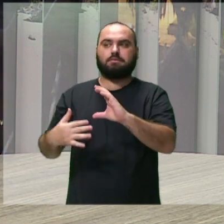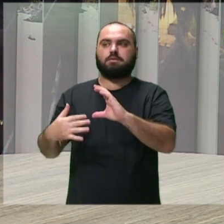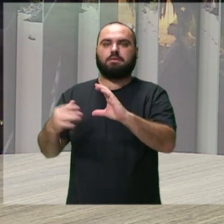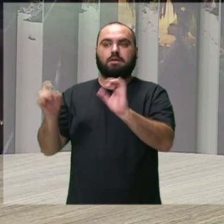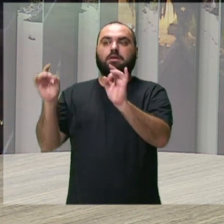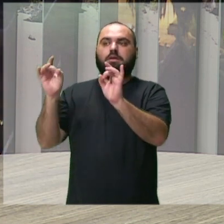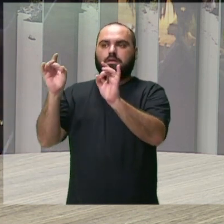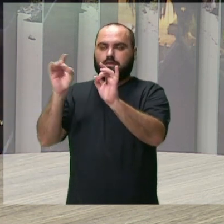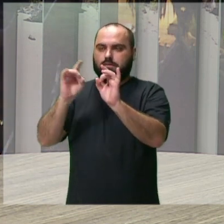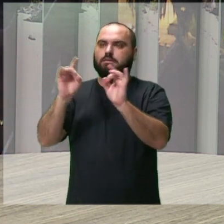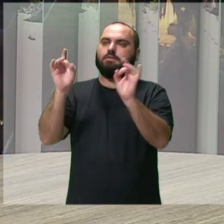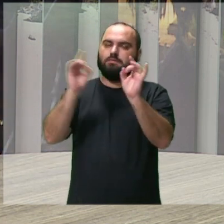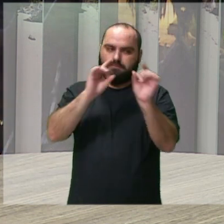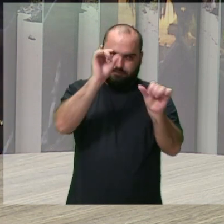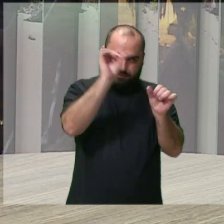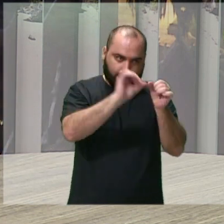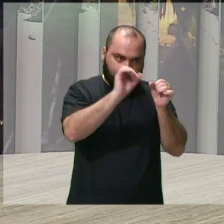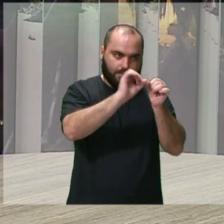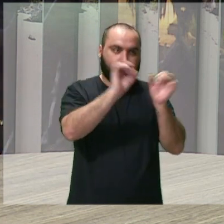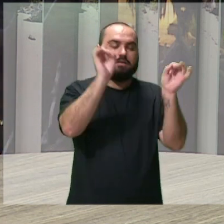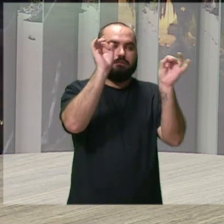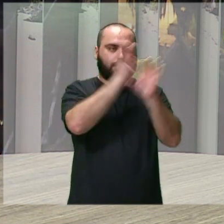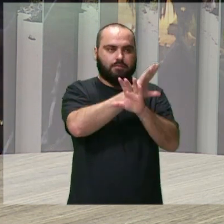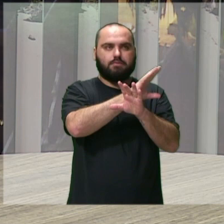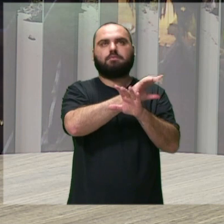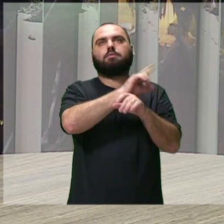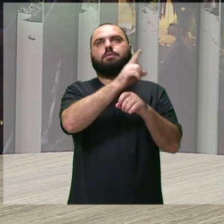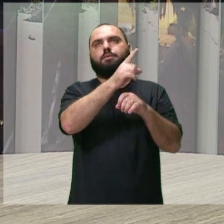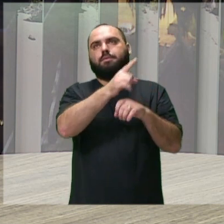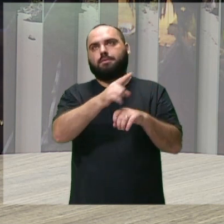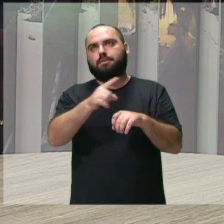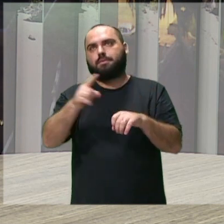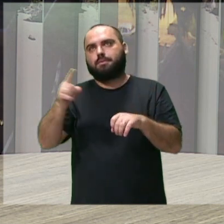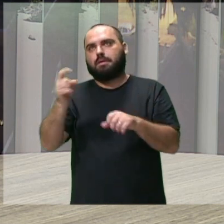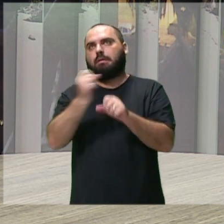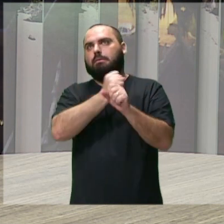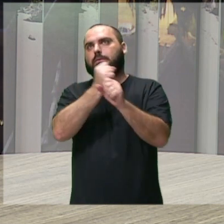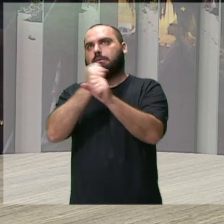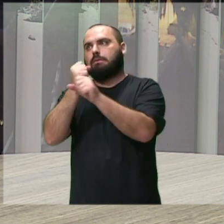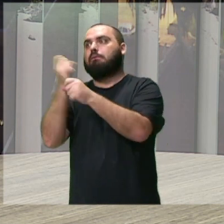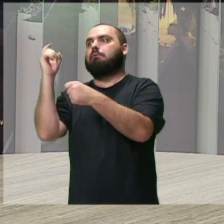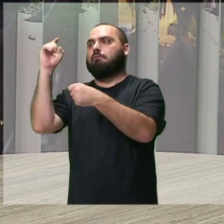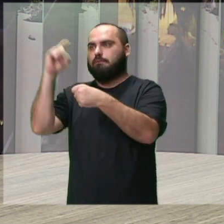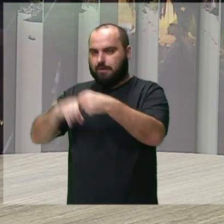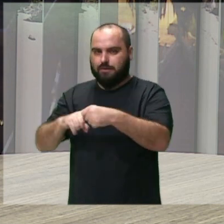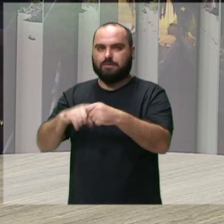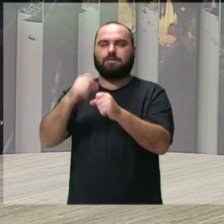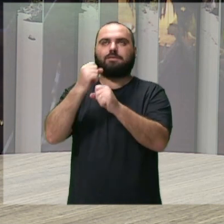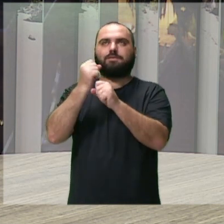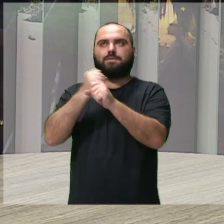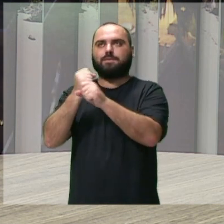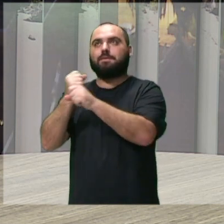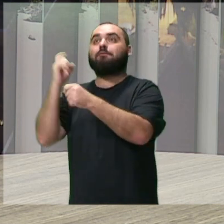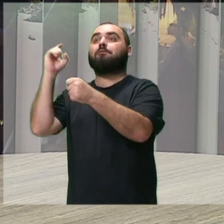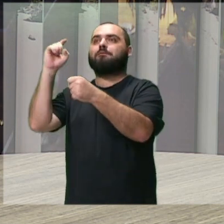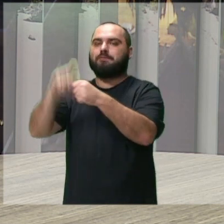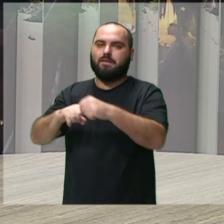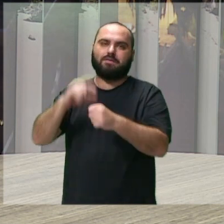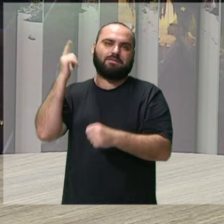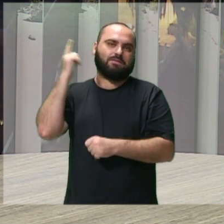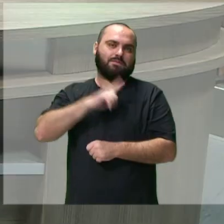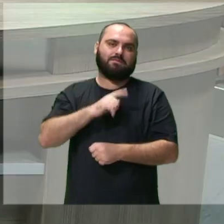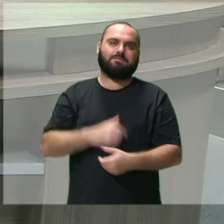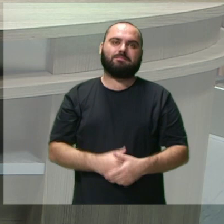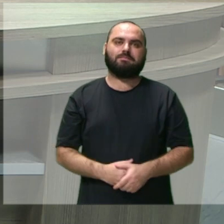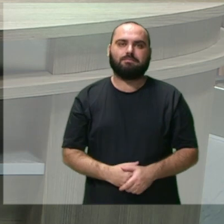frente eles voltam, depois eles somem, depois voltam novamente, esses elementos. Então, em alguns momentos, eles já apareceram.